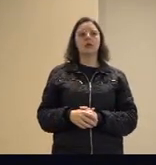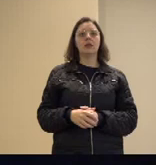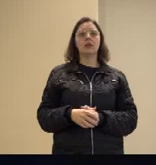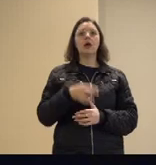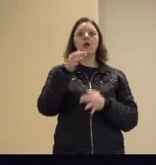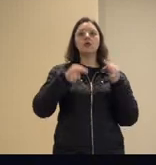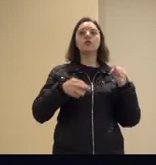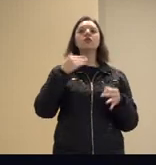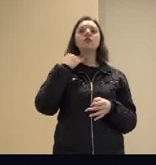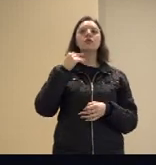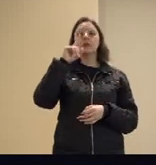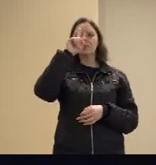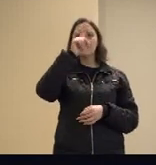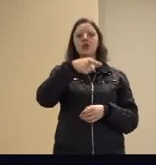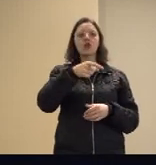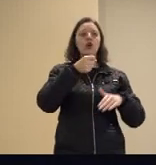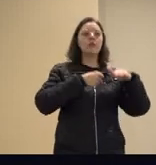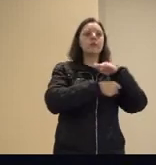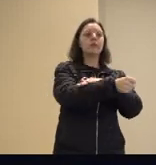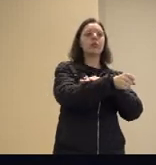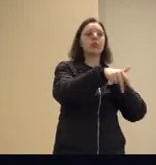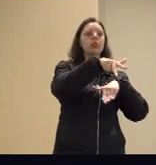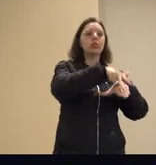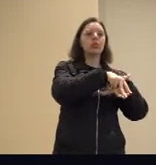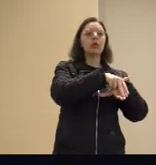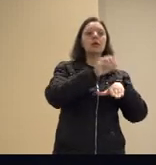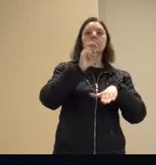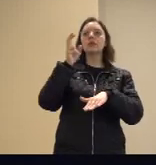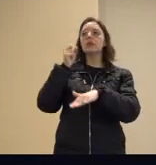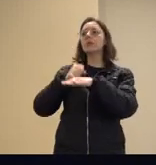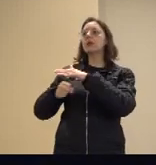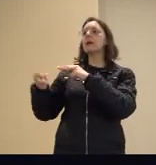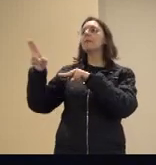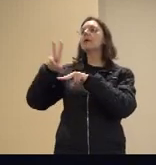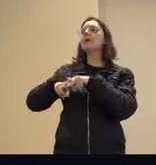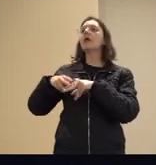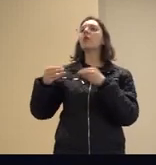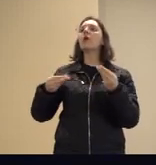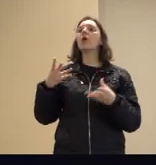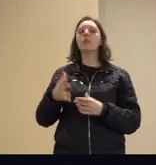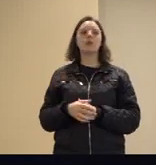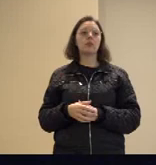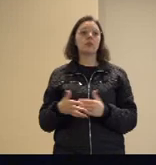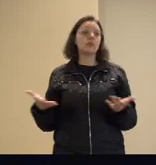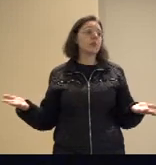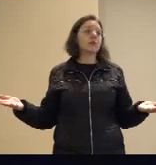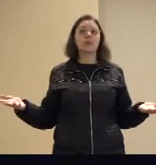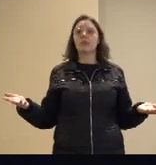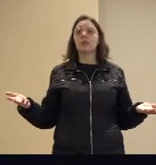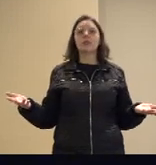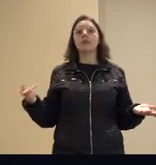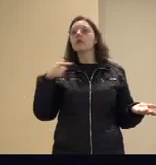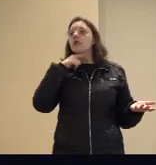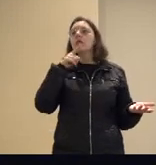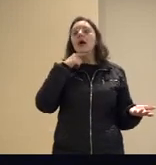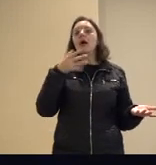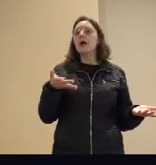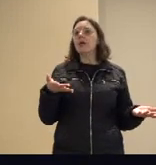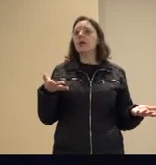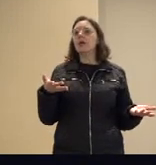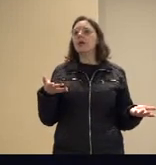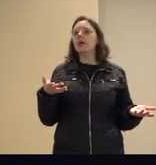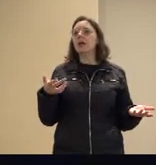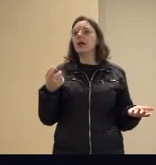a internação. Se o juiz decretar a prisão, não tem revisão de medida. Não tem. Condeno você a 15 anos de